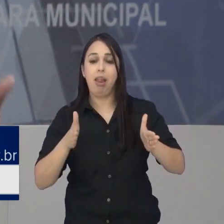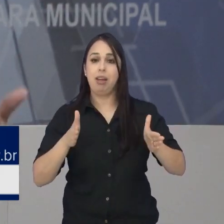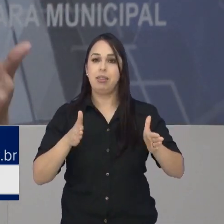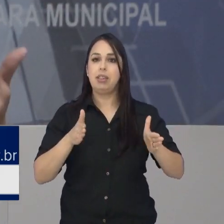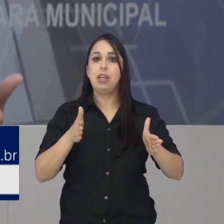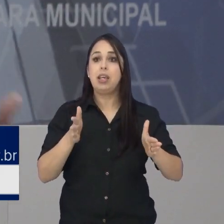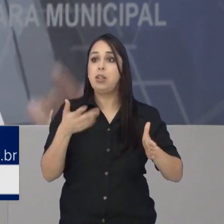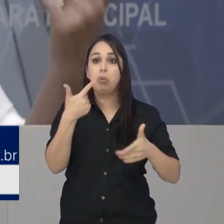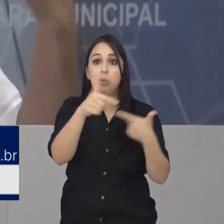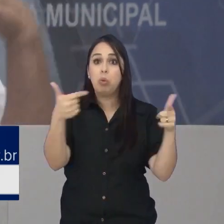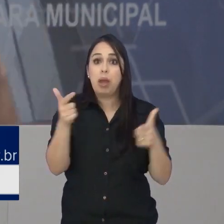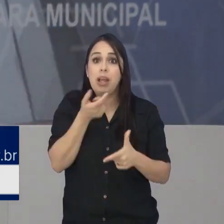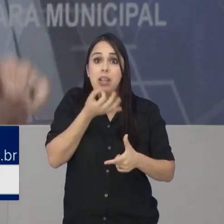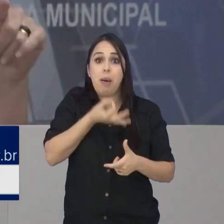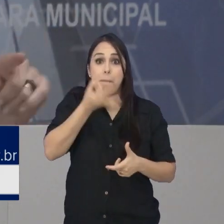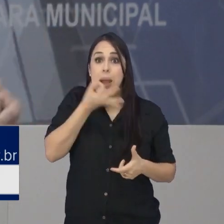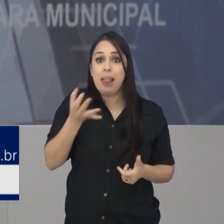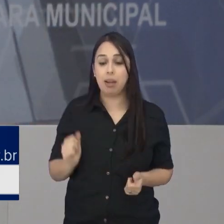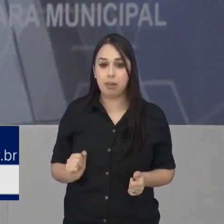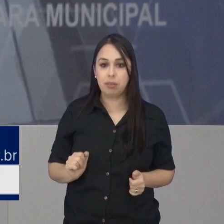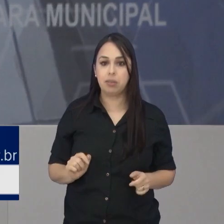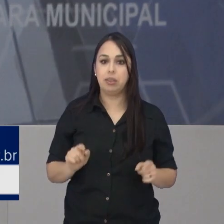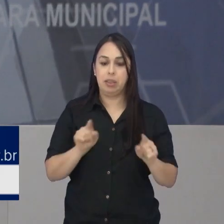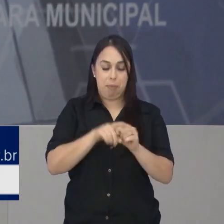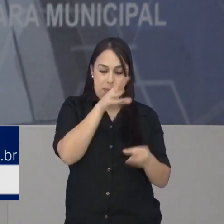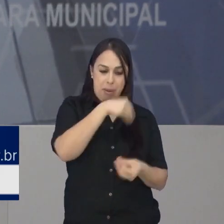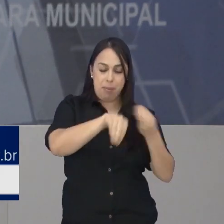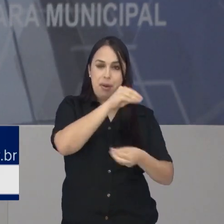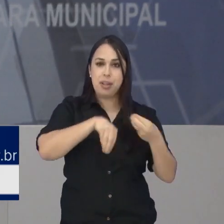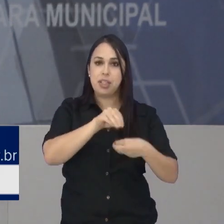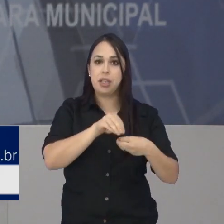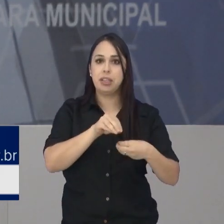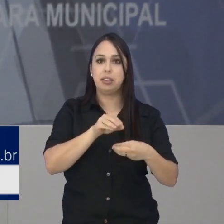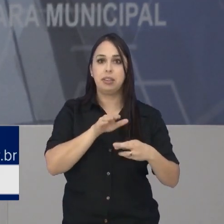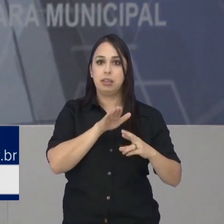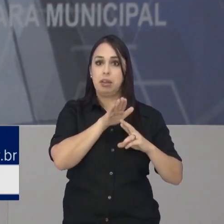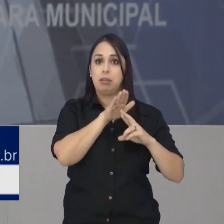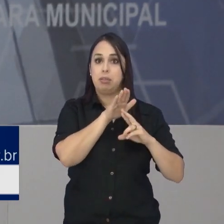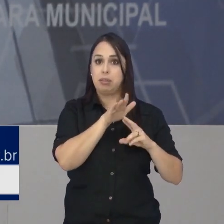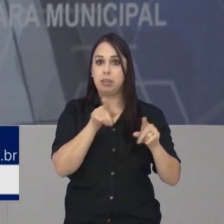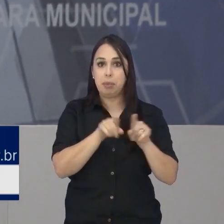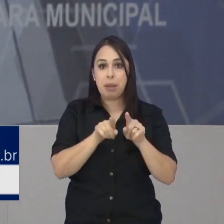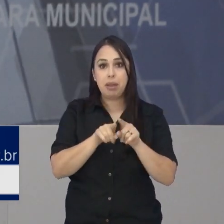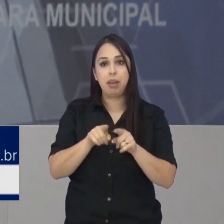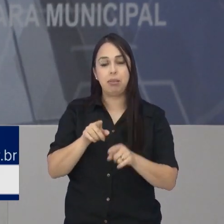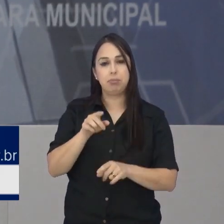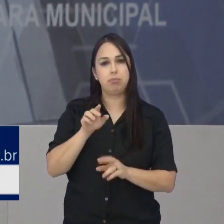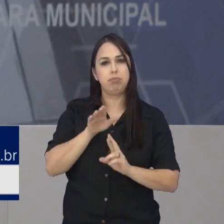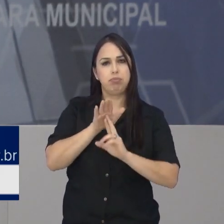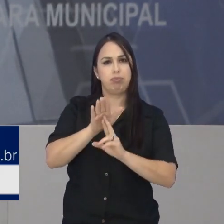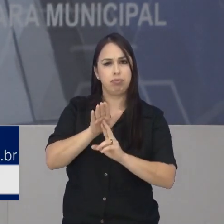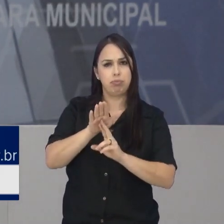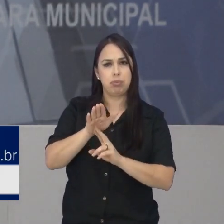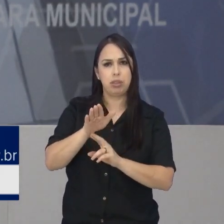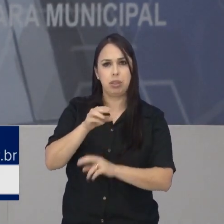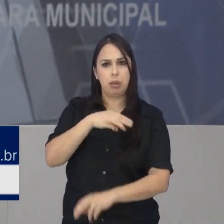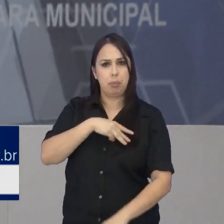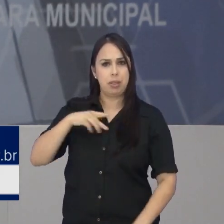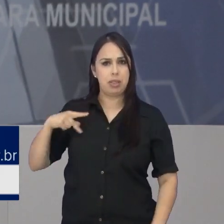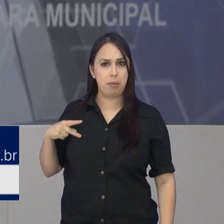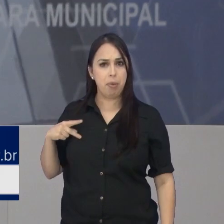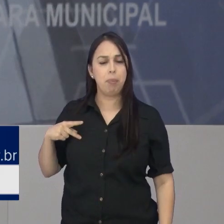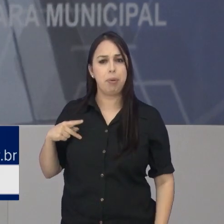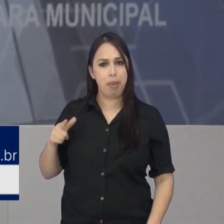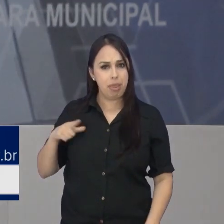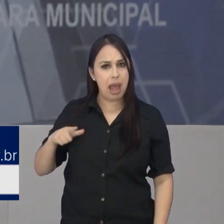infelizmente, a Casa da Mãe Joana, além de ter várias representações ao Ministério Público, várias representações no